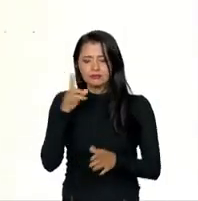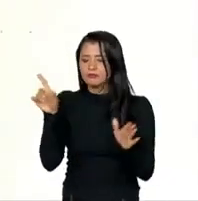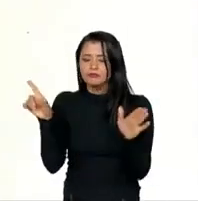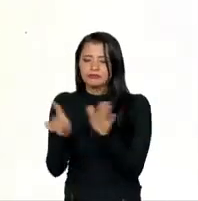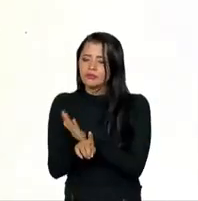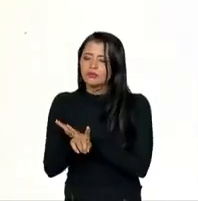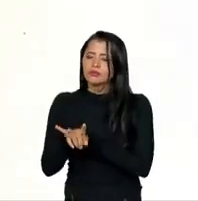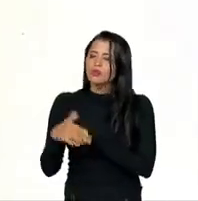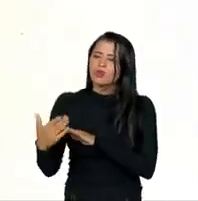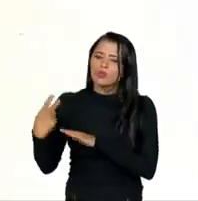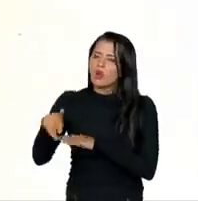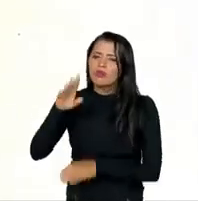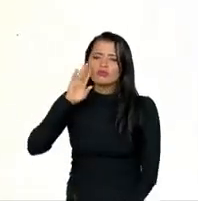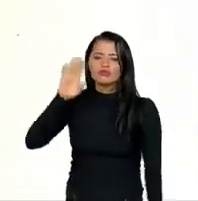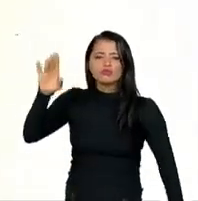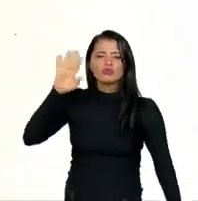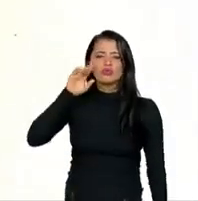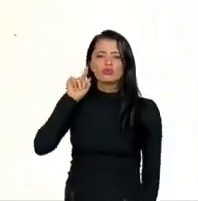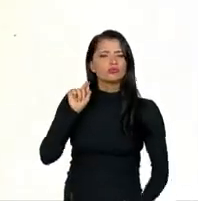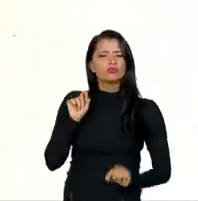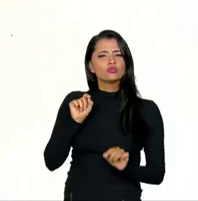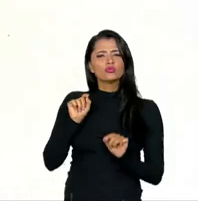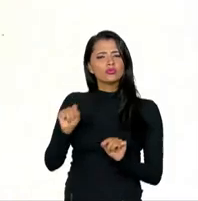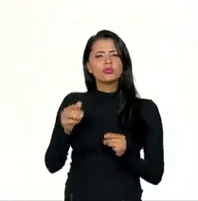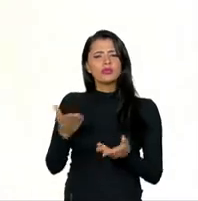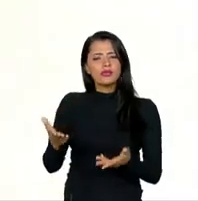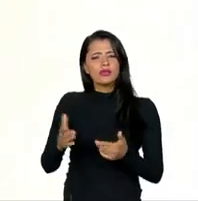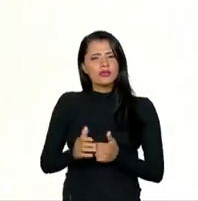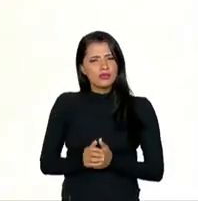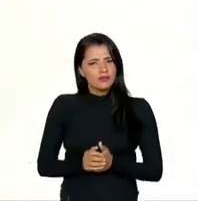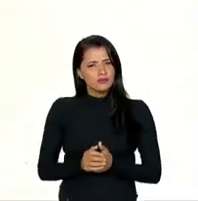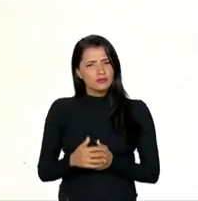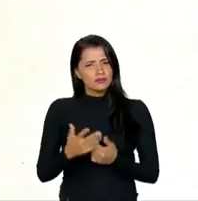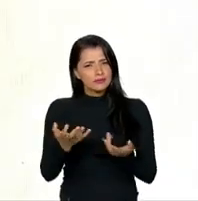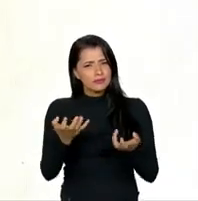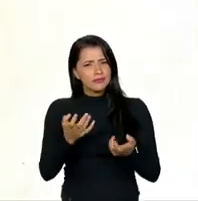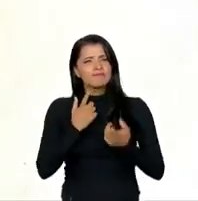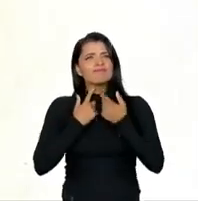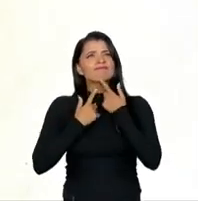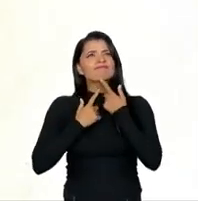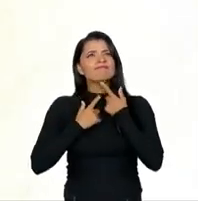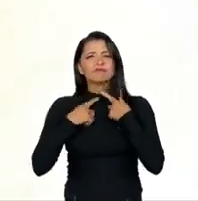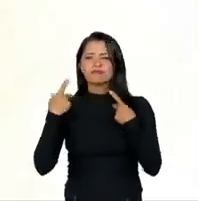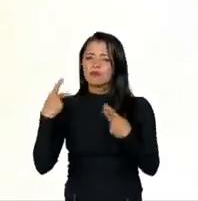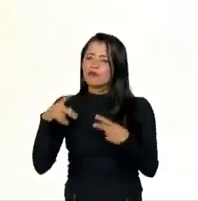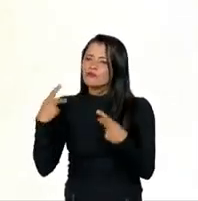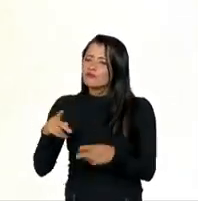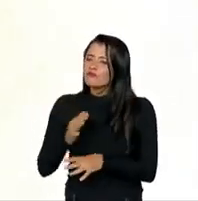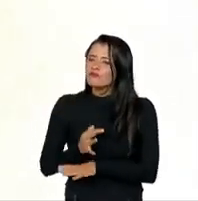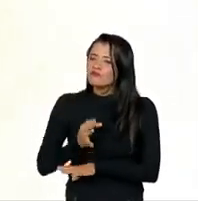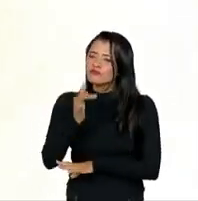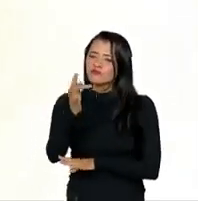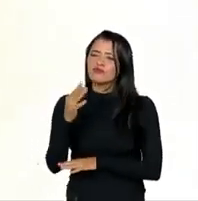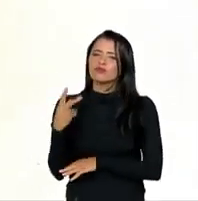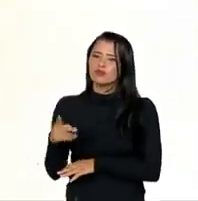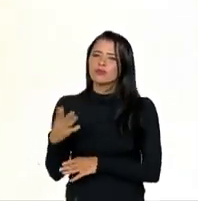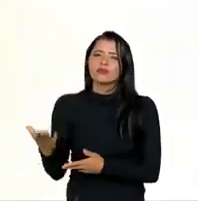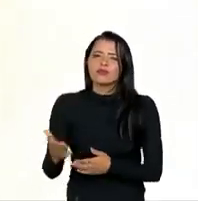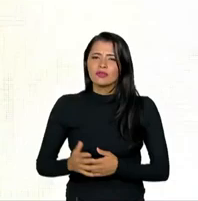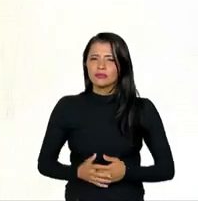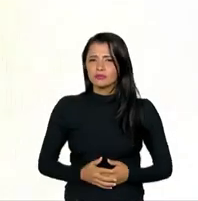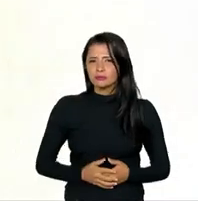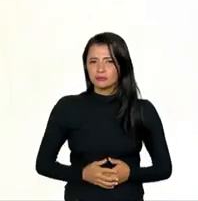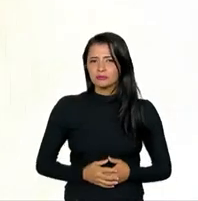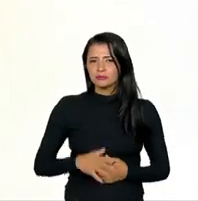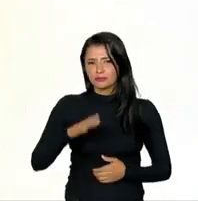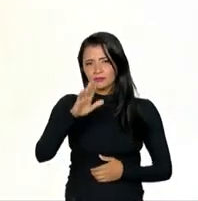pergunto, qual é teu sonho? O que você deseja para você, do seu futuro? E